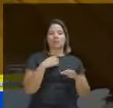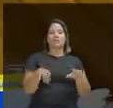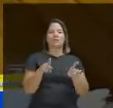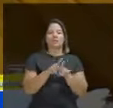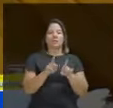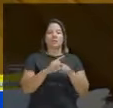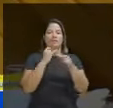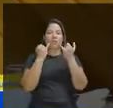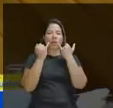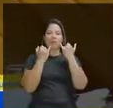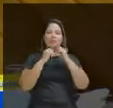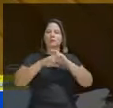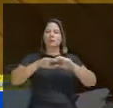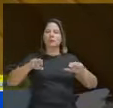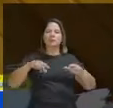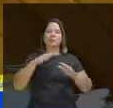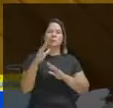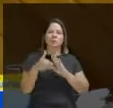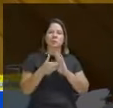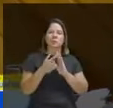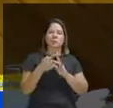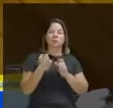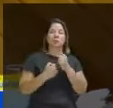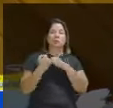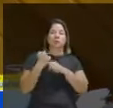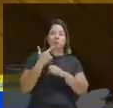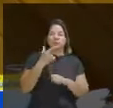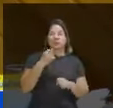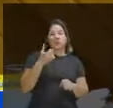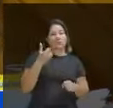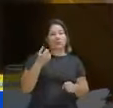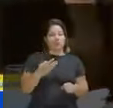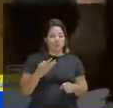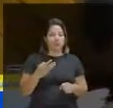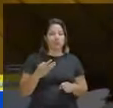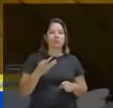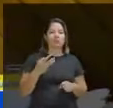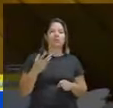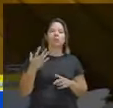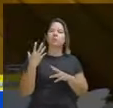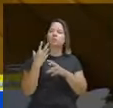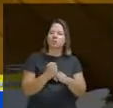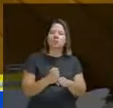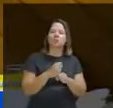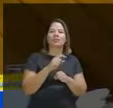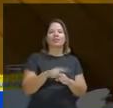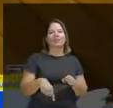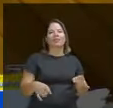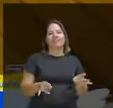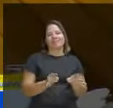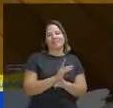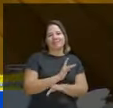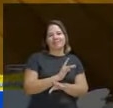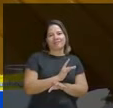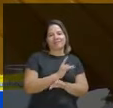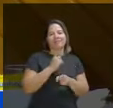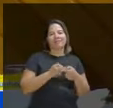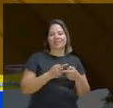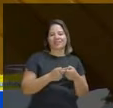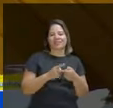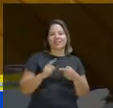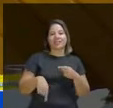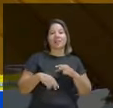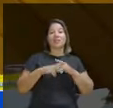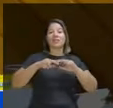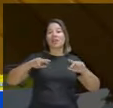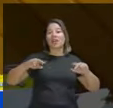da Ouvidoria Regional Eleitoral de 2023, eles são resultados da consolidação dos dados gerados por